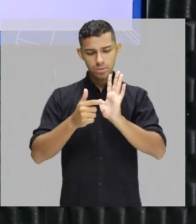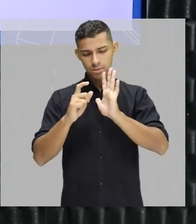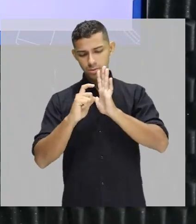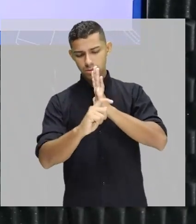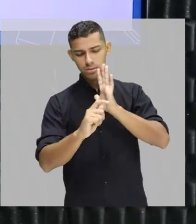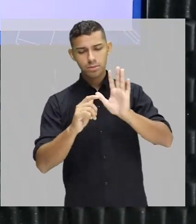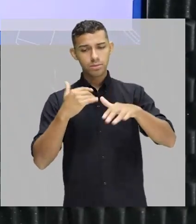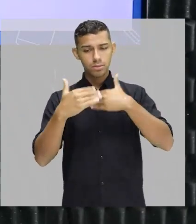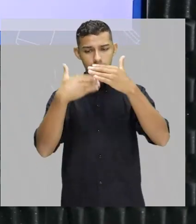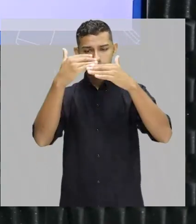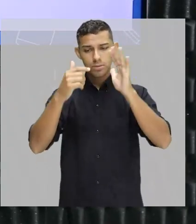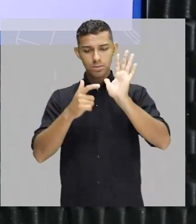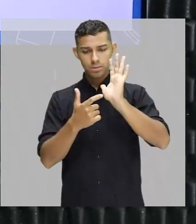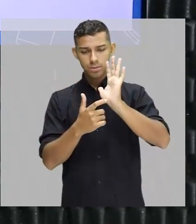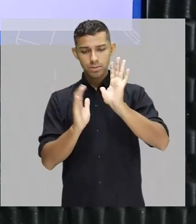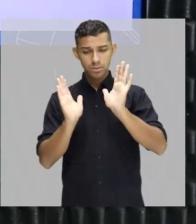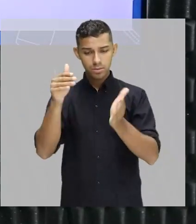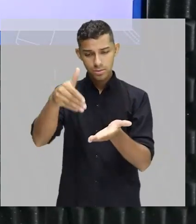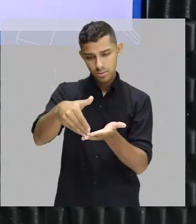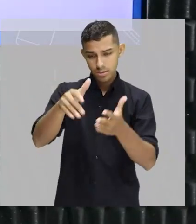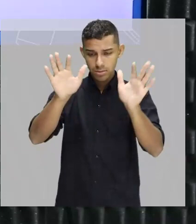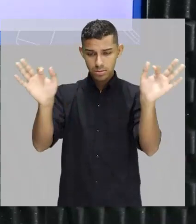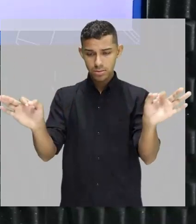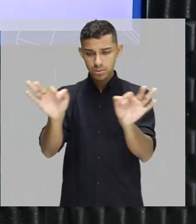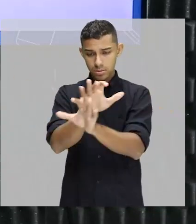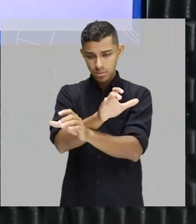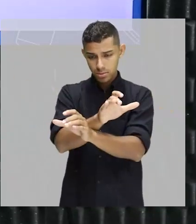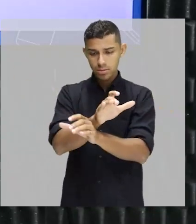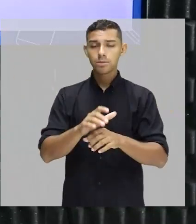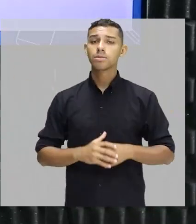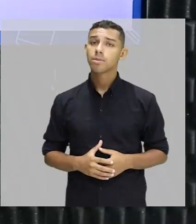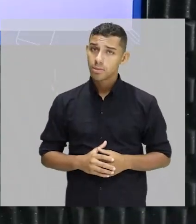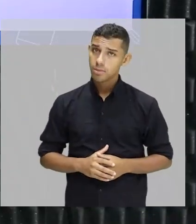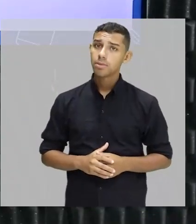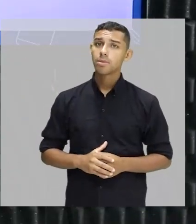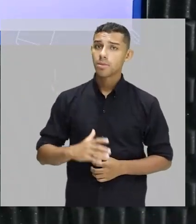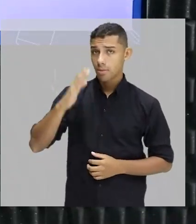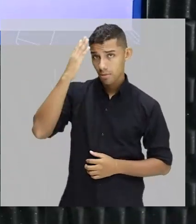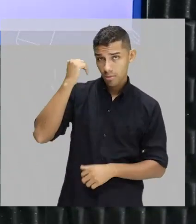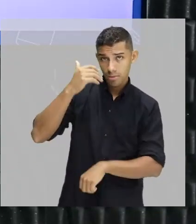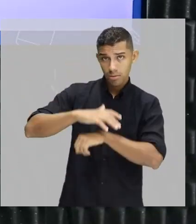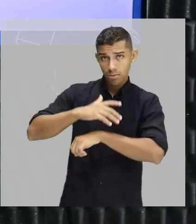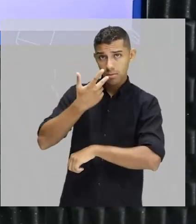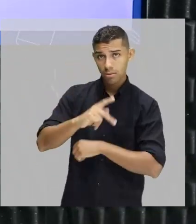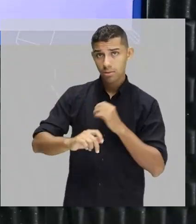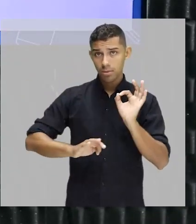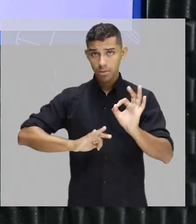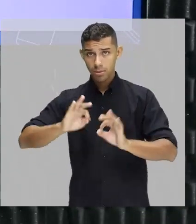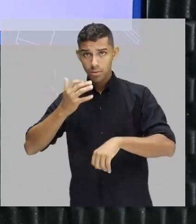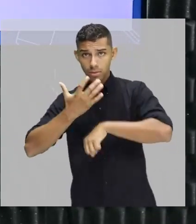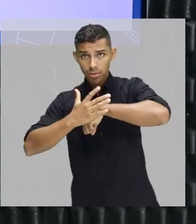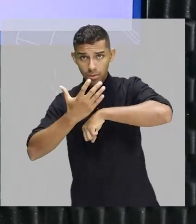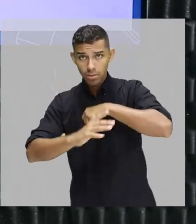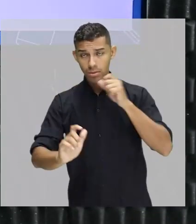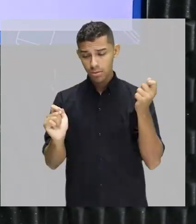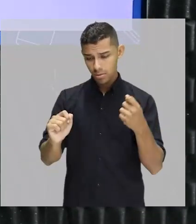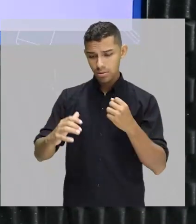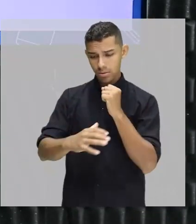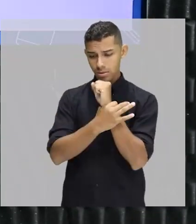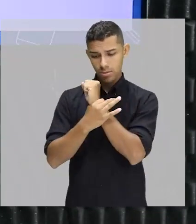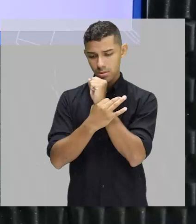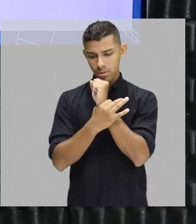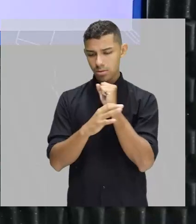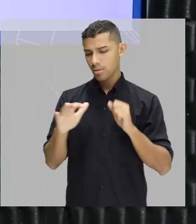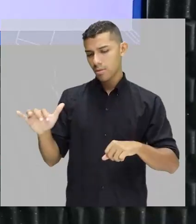desenvolvimento e o que é conclusão, então você necessita de muita prática para que você possa fazer isso de uma maneira muito segura,